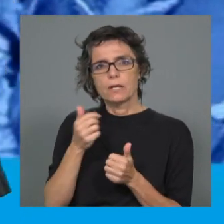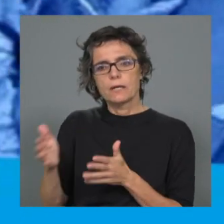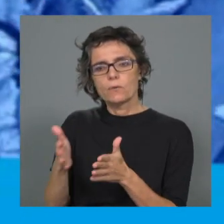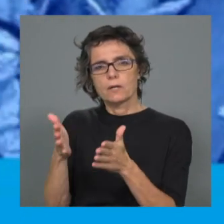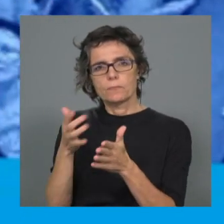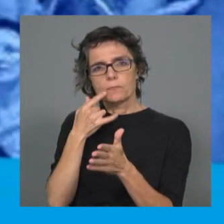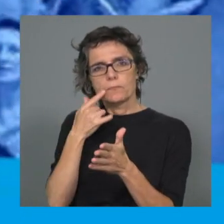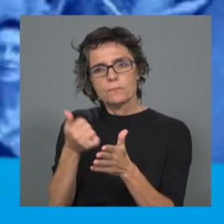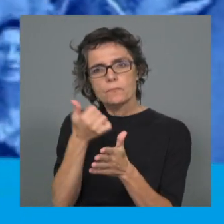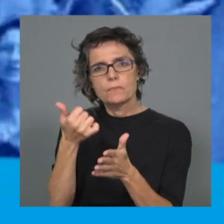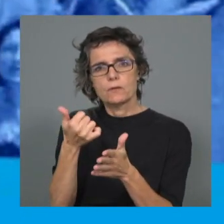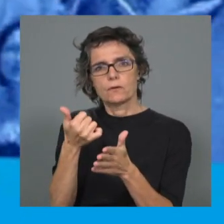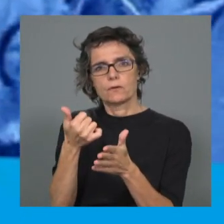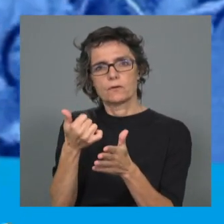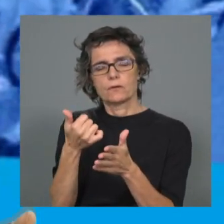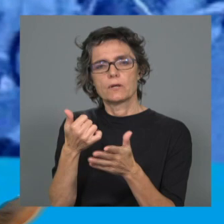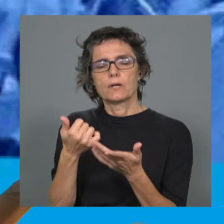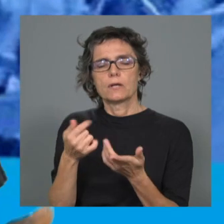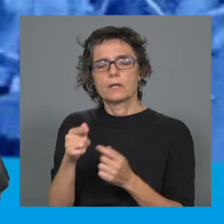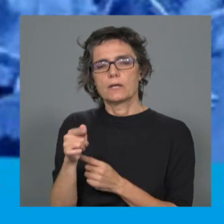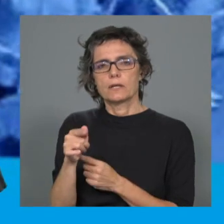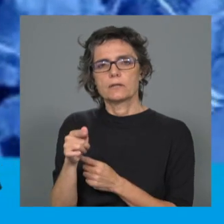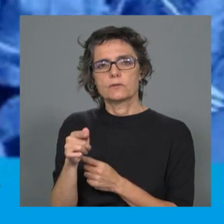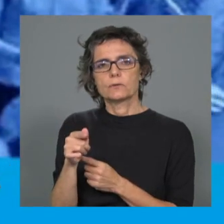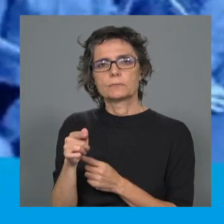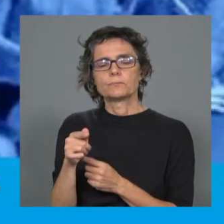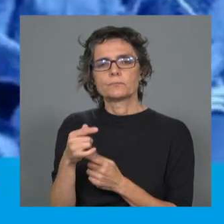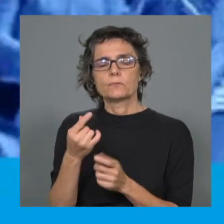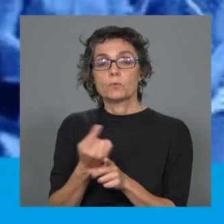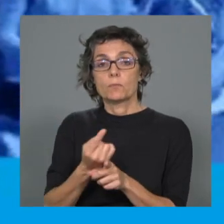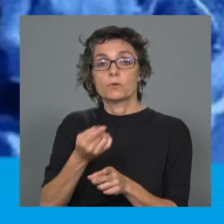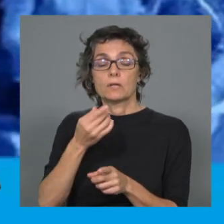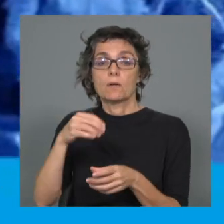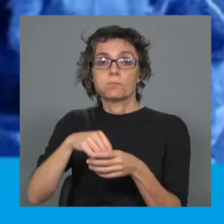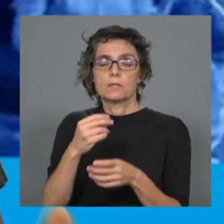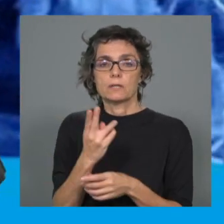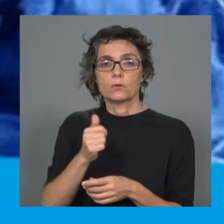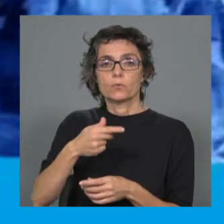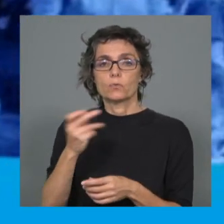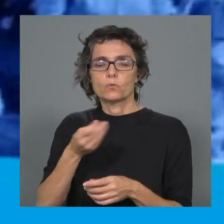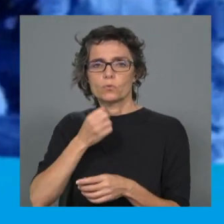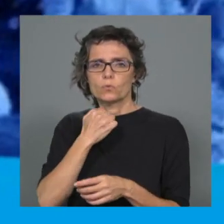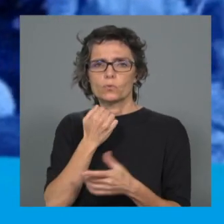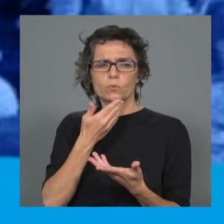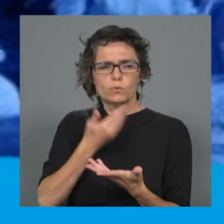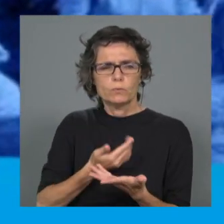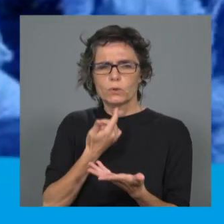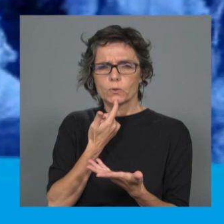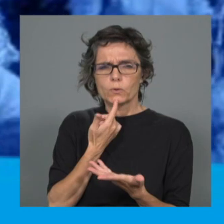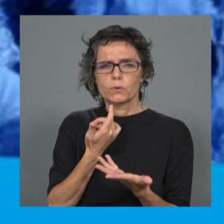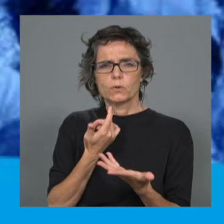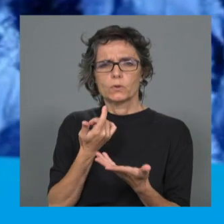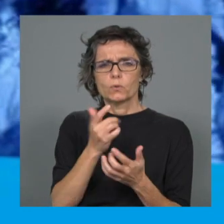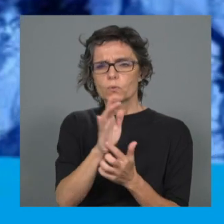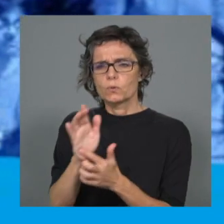consegue nos dar também fruto de muitas vivências que passamos e muitas experiências, muitos